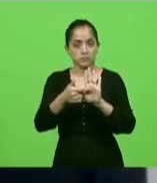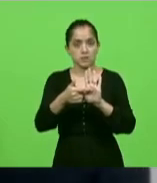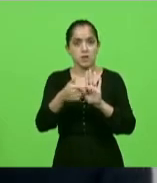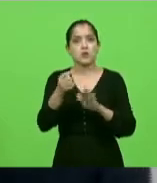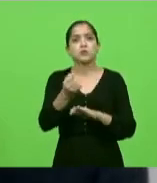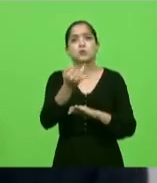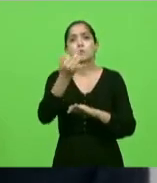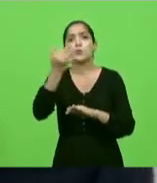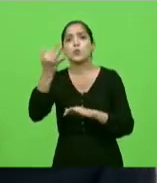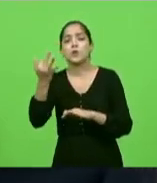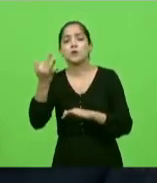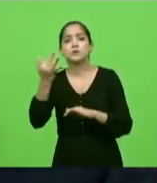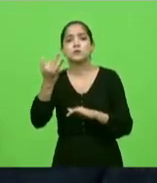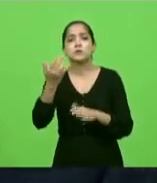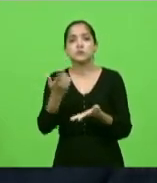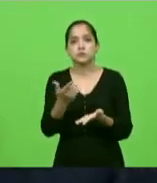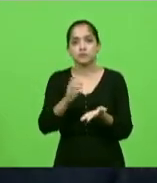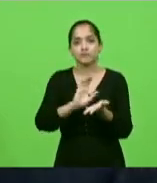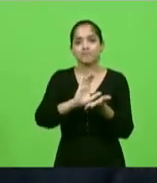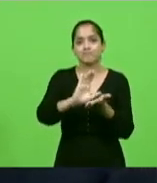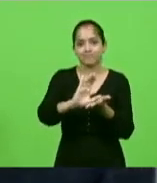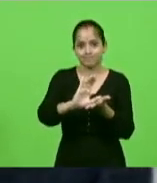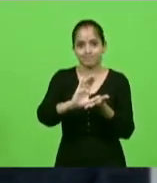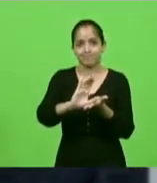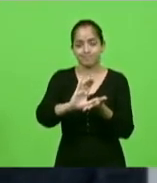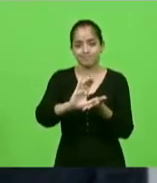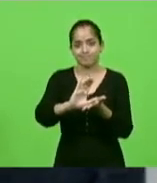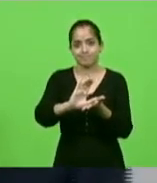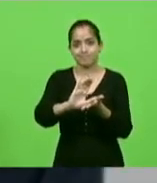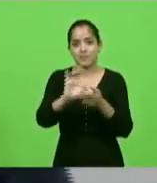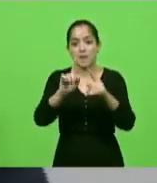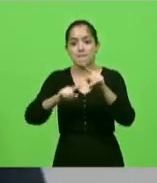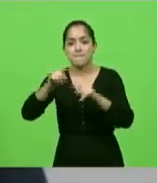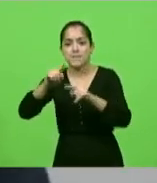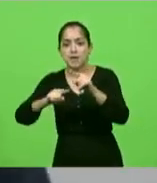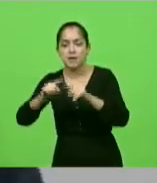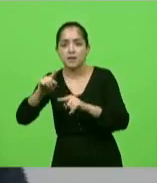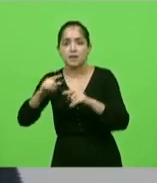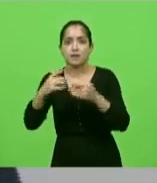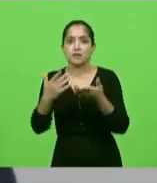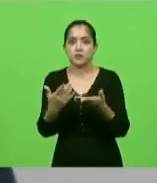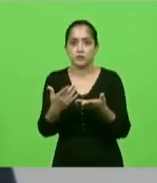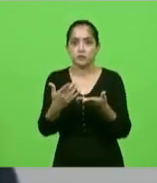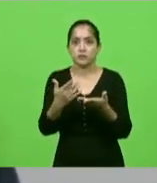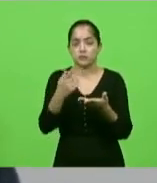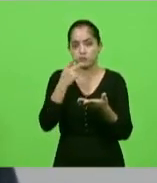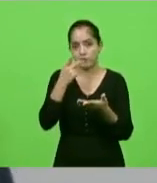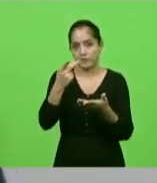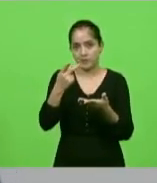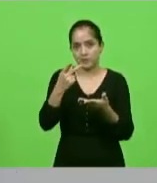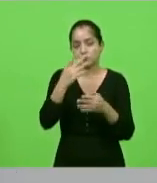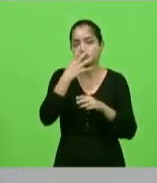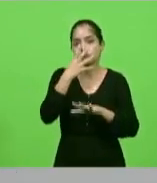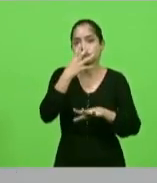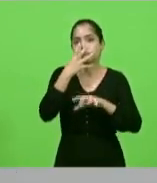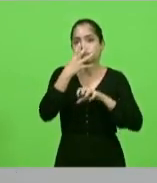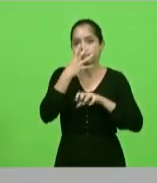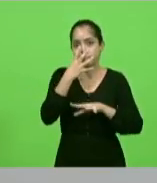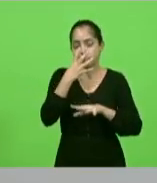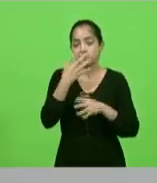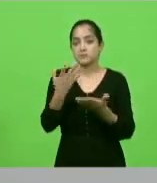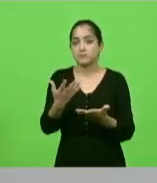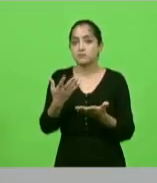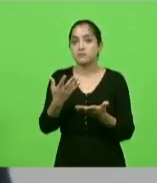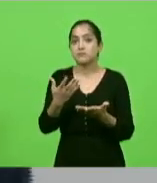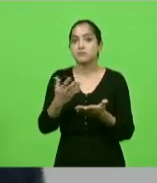dos valores que eram comercializados o aparelho. Falo aqui, por óbvio, dos respiradores. Diz o senhor secretário,